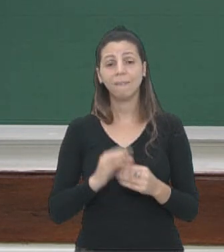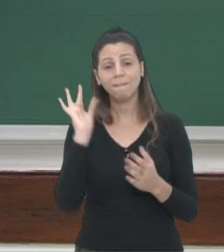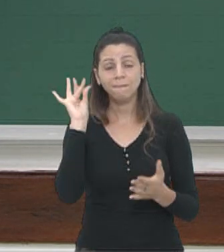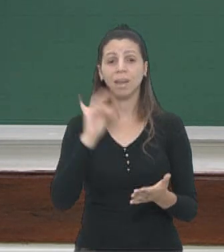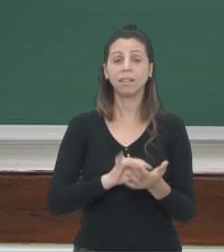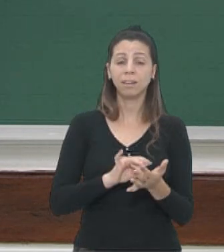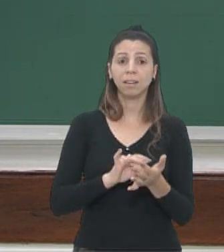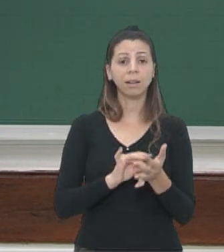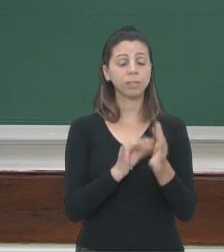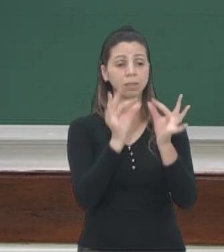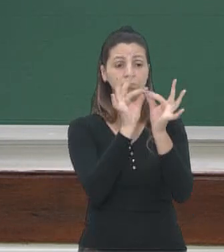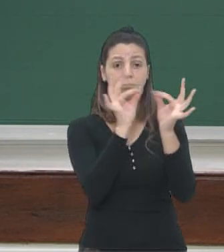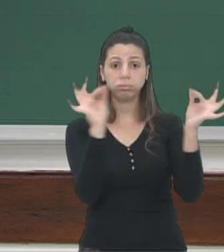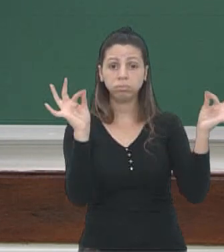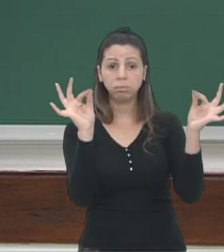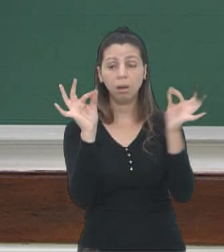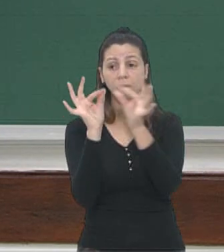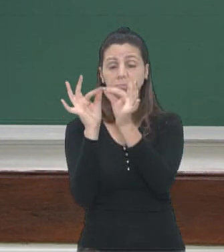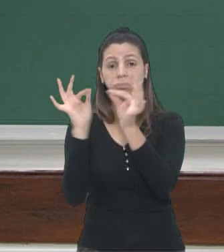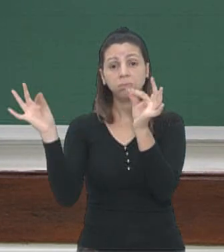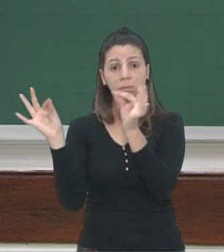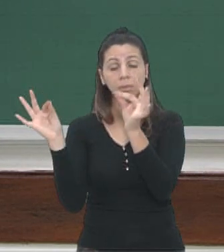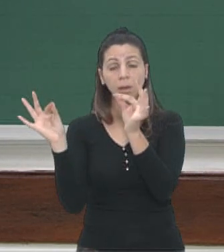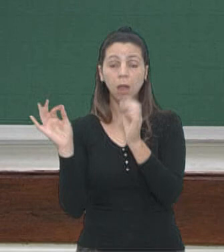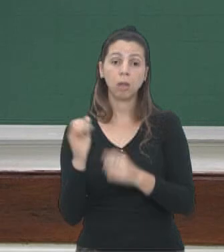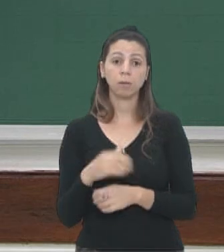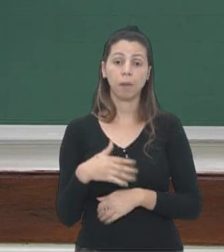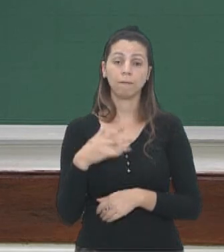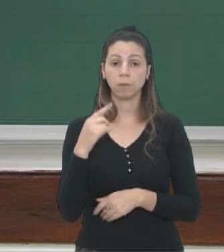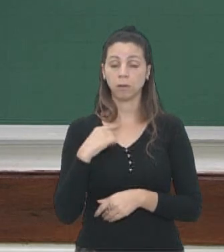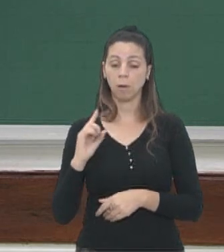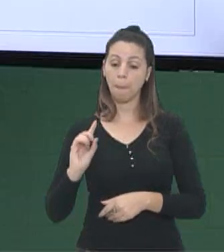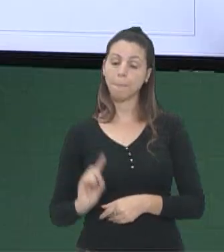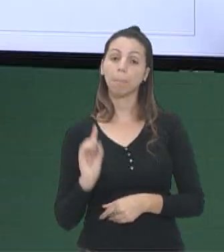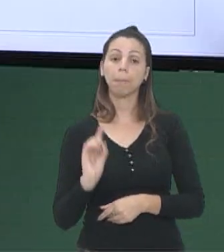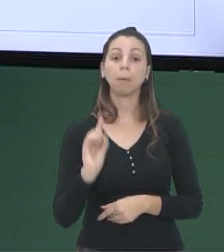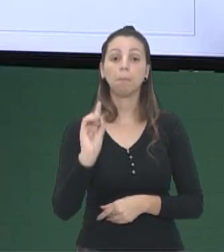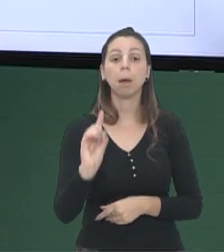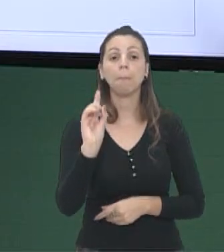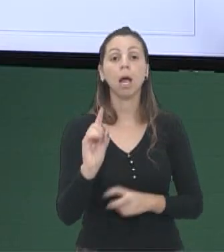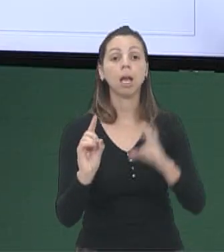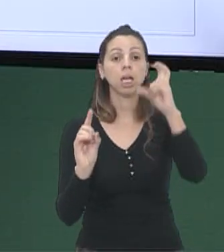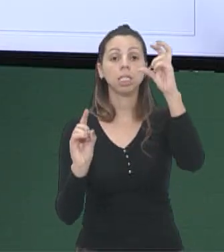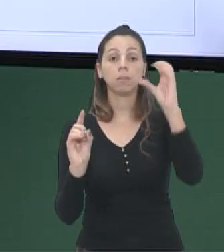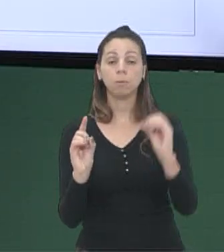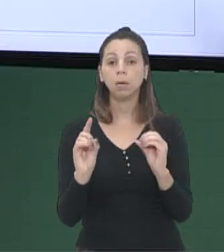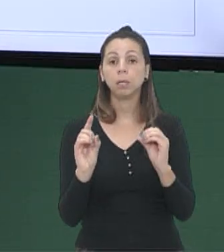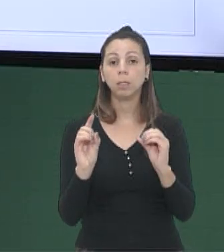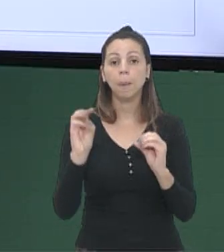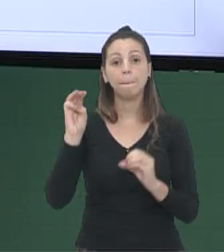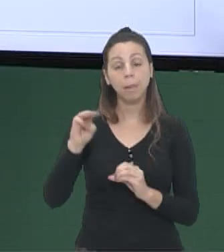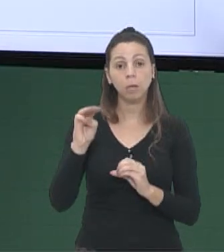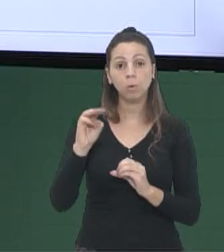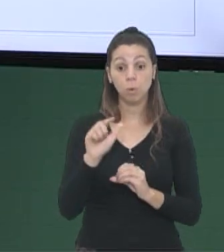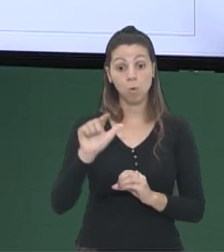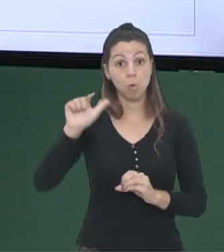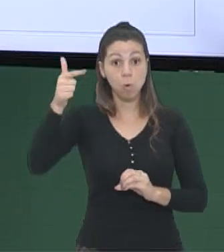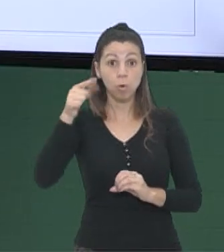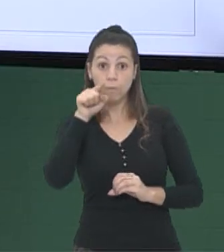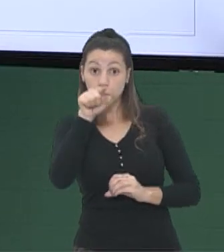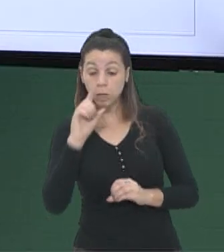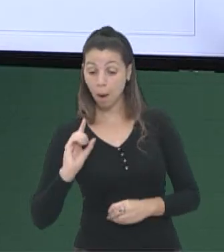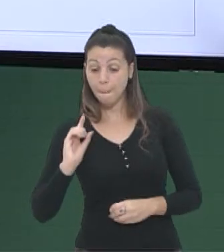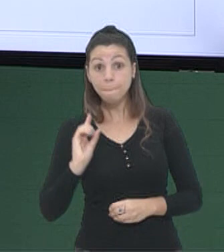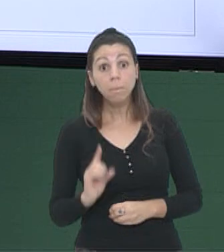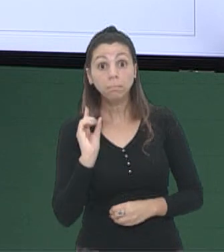distância. Porque uma coisa é você caminhar 50 metros. Outra coisa é você caminhar de 50 quilômetros. Então é